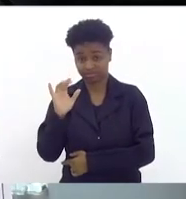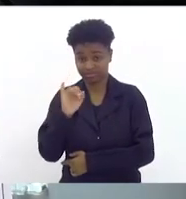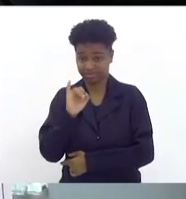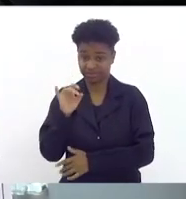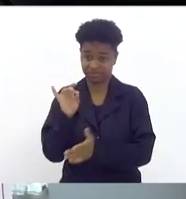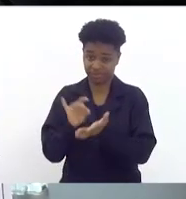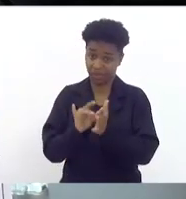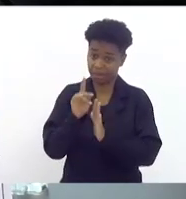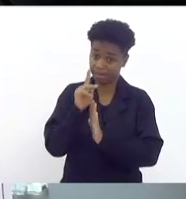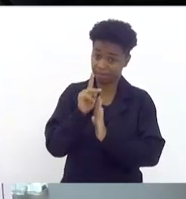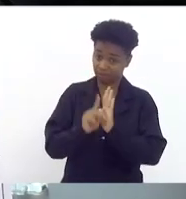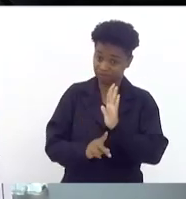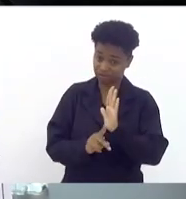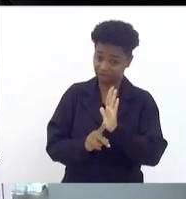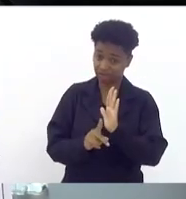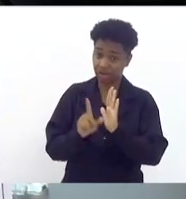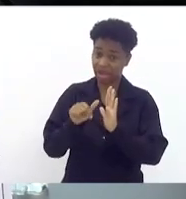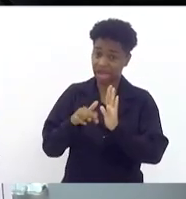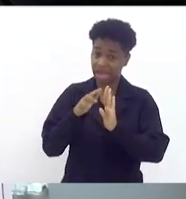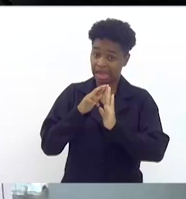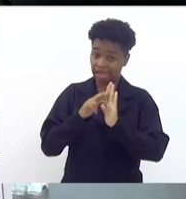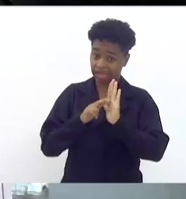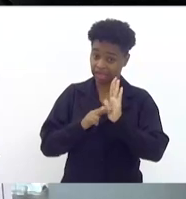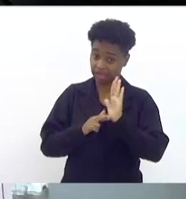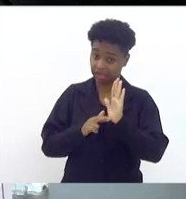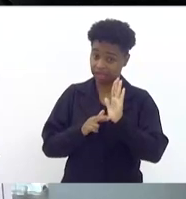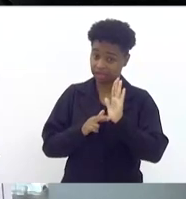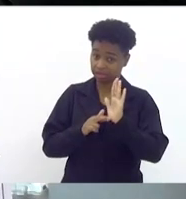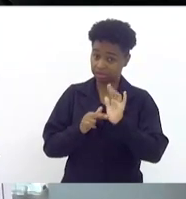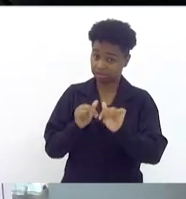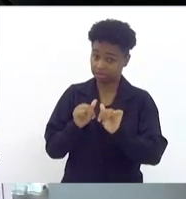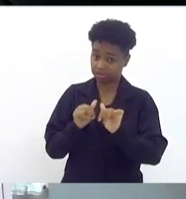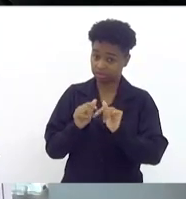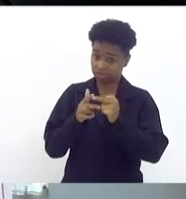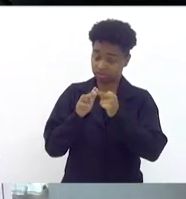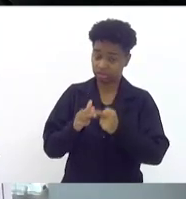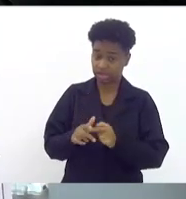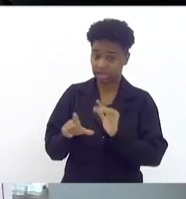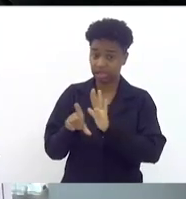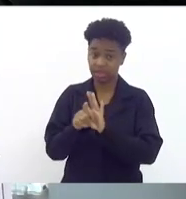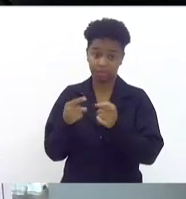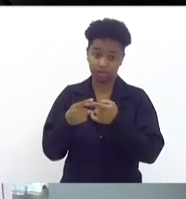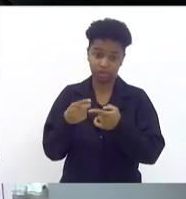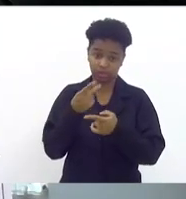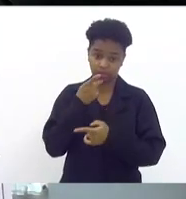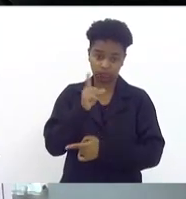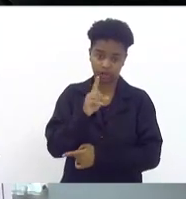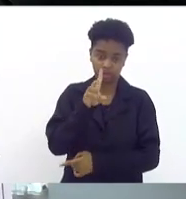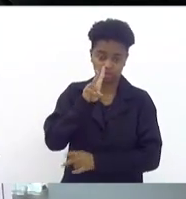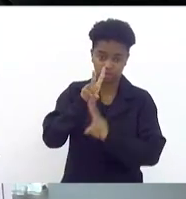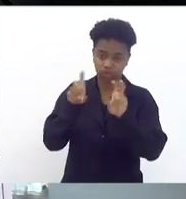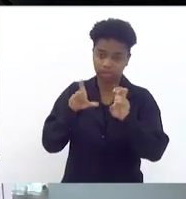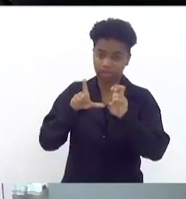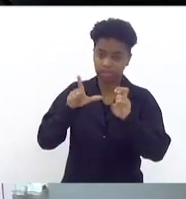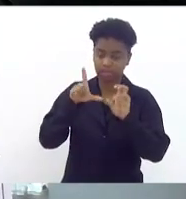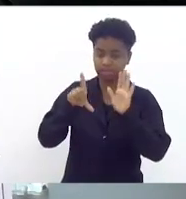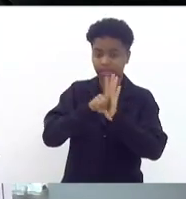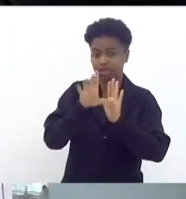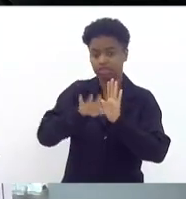dele é uma regulamentação da lei, porque não fala na lei geral, ou é